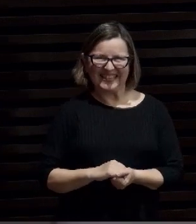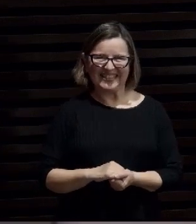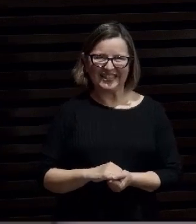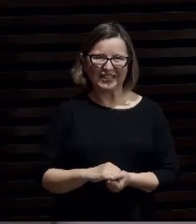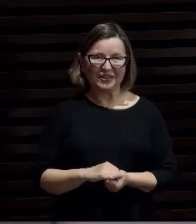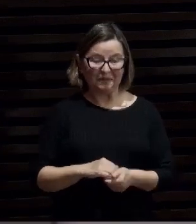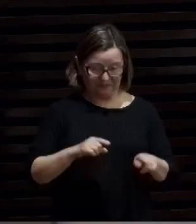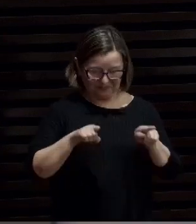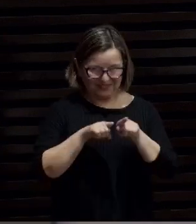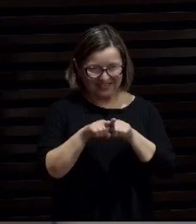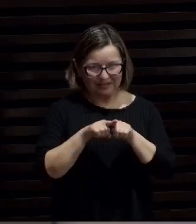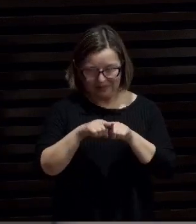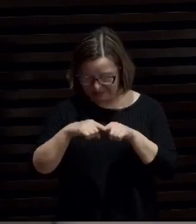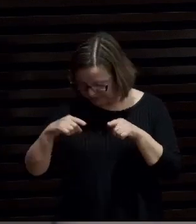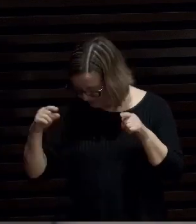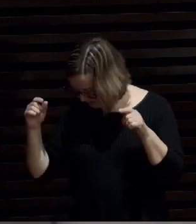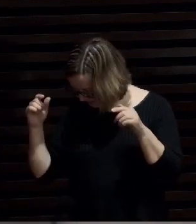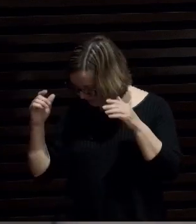Meus irmãos,